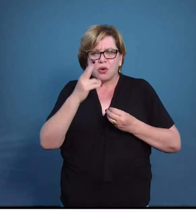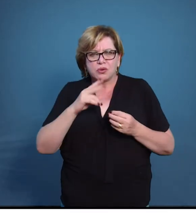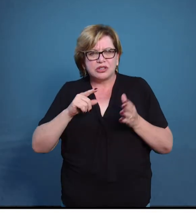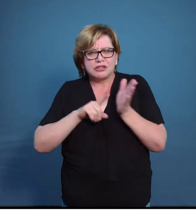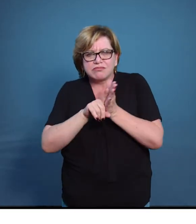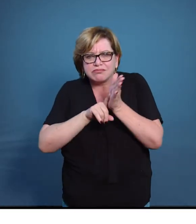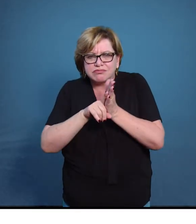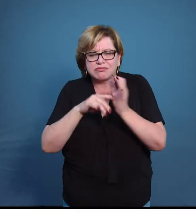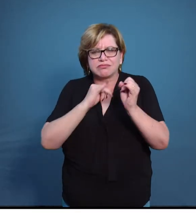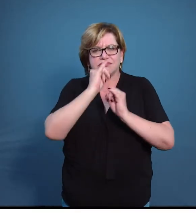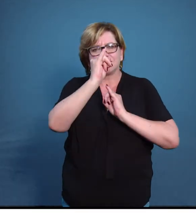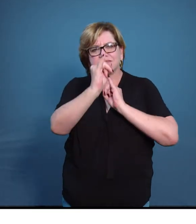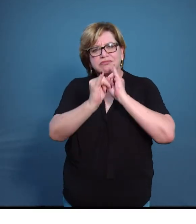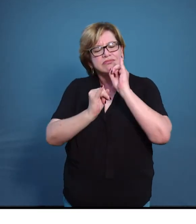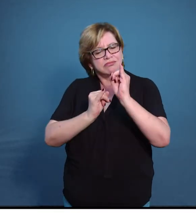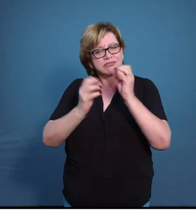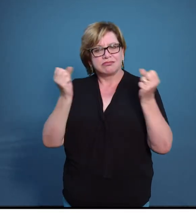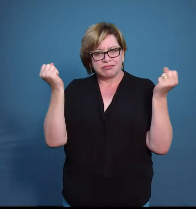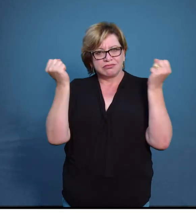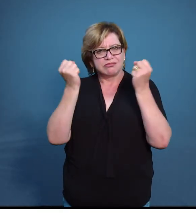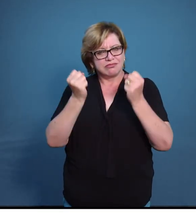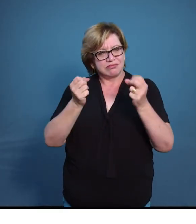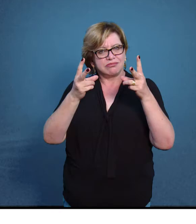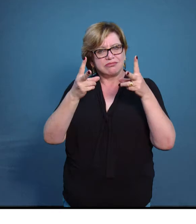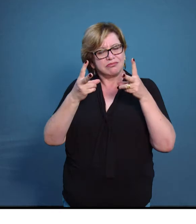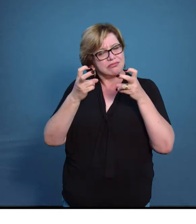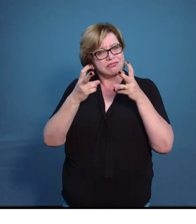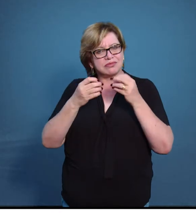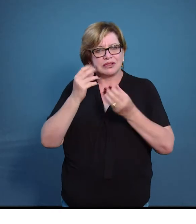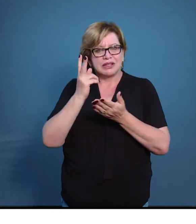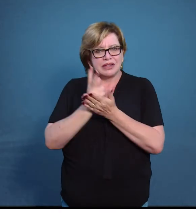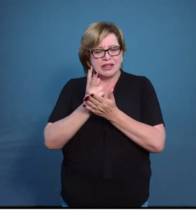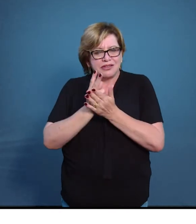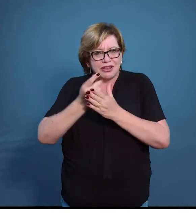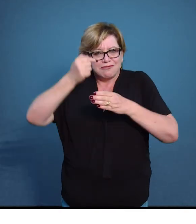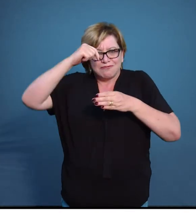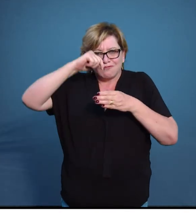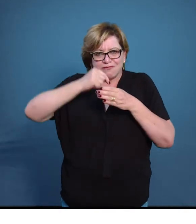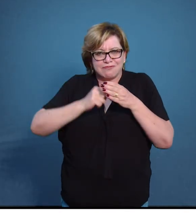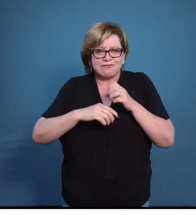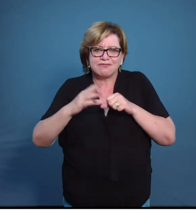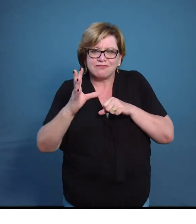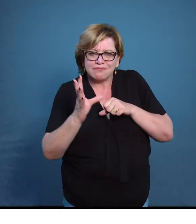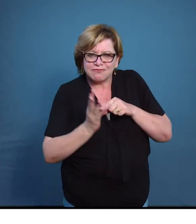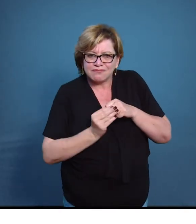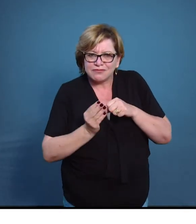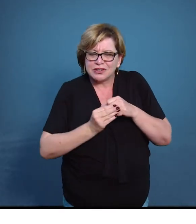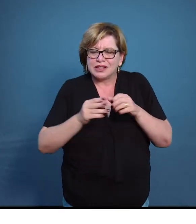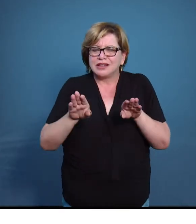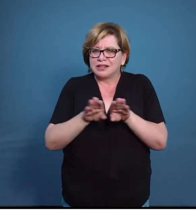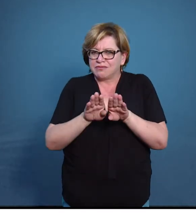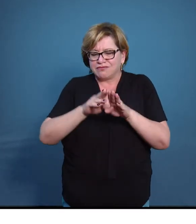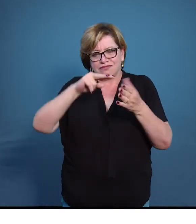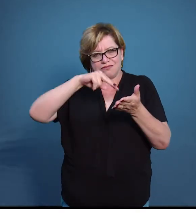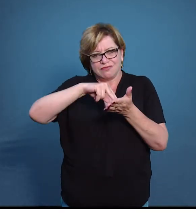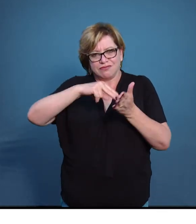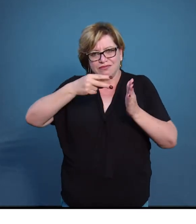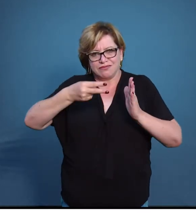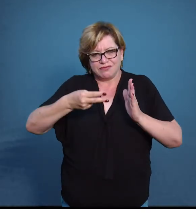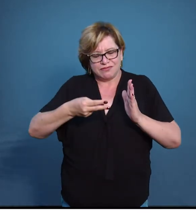na internet. Então, esses elementos, eles vão buscar aprofundar ainda mais as significações